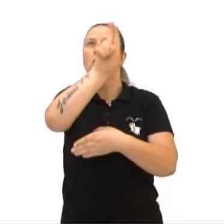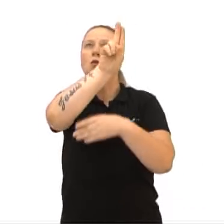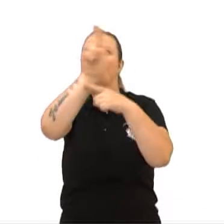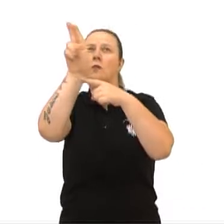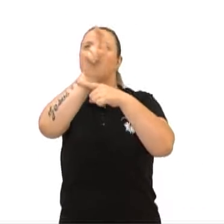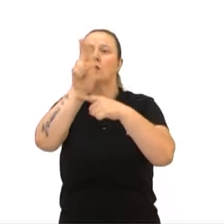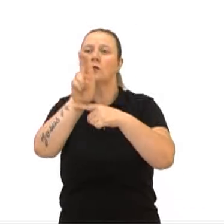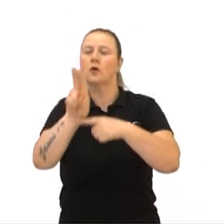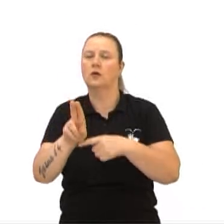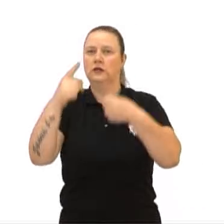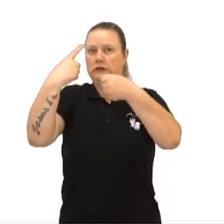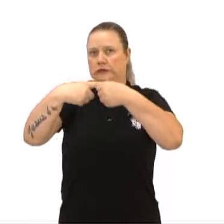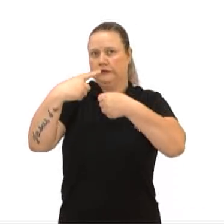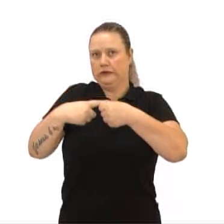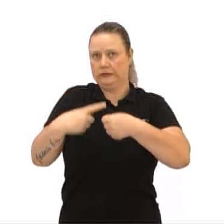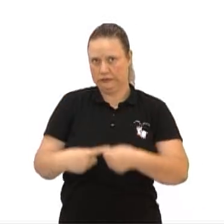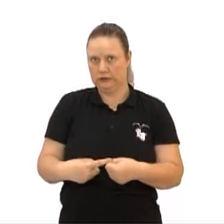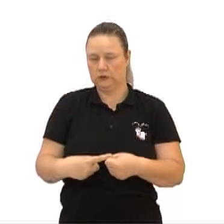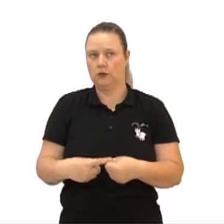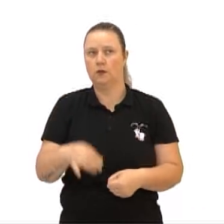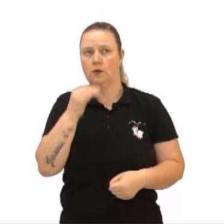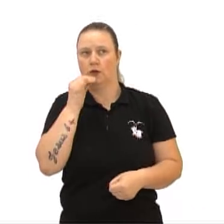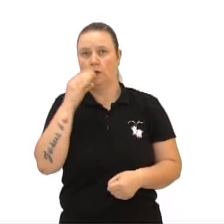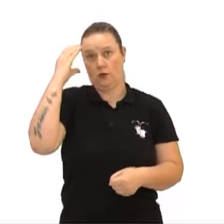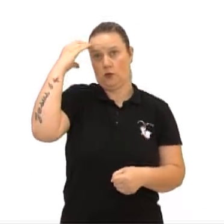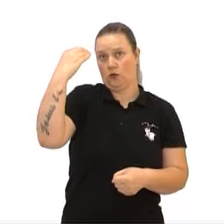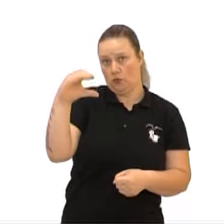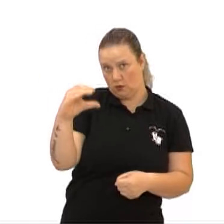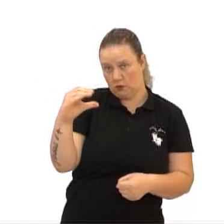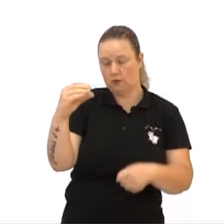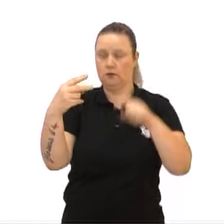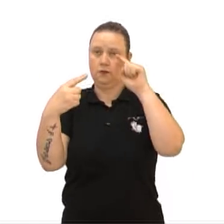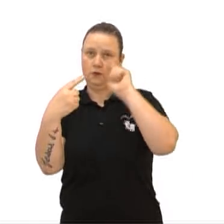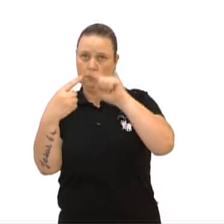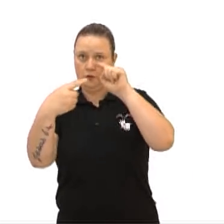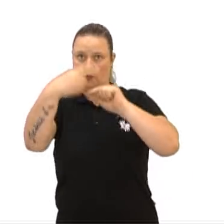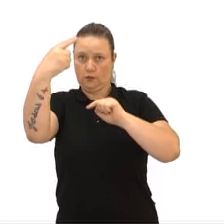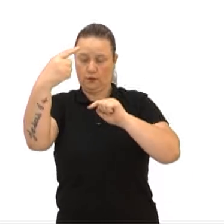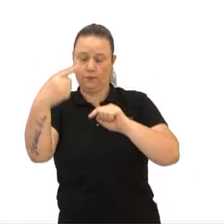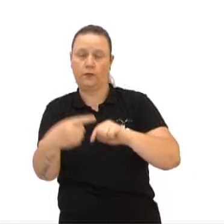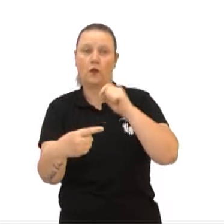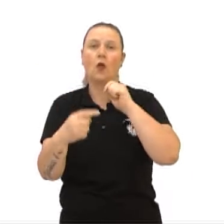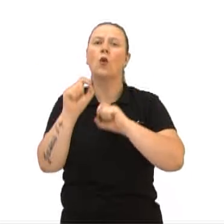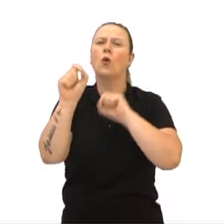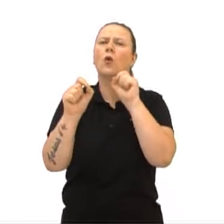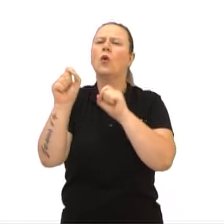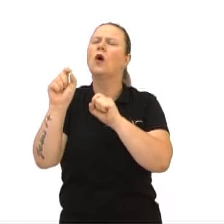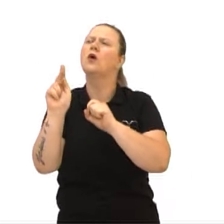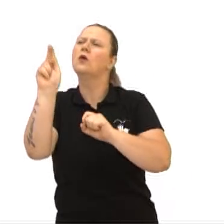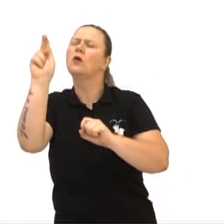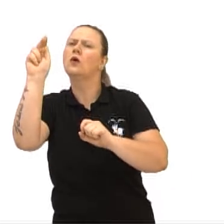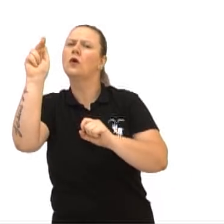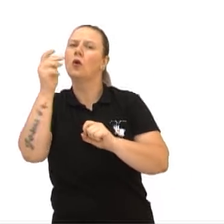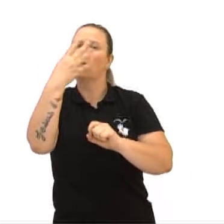nós temos a cidade e temos as áreas. Por exemplo, Curitiba. Qual que é a área, que está ocupada?